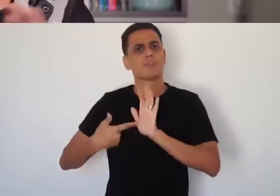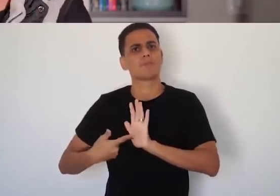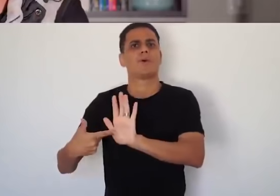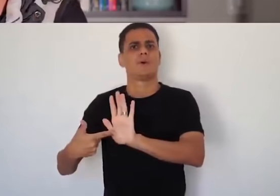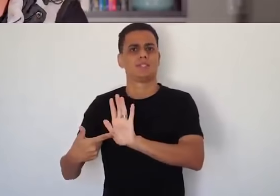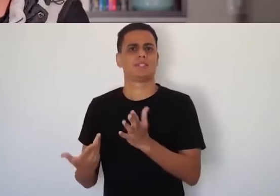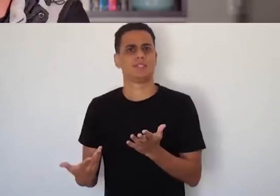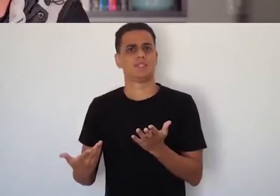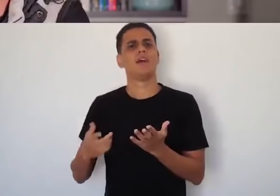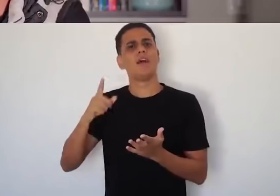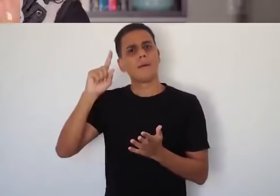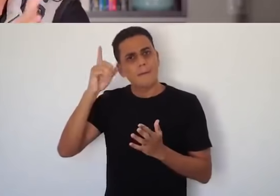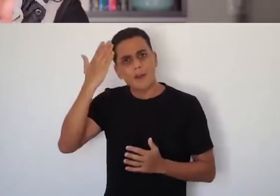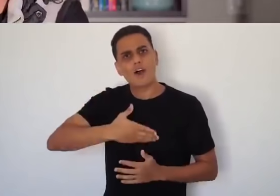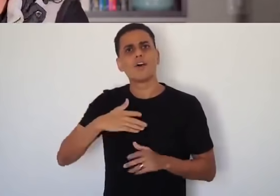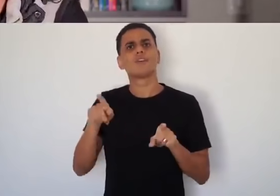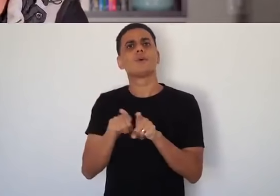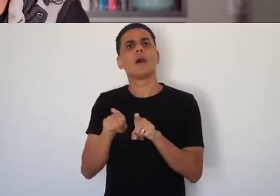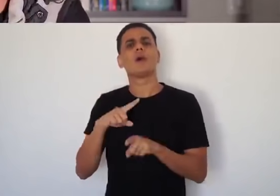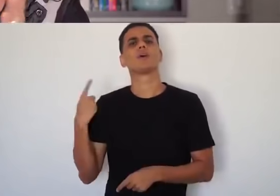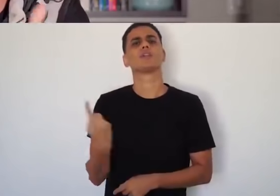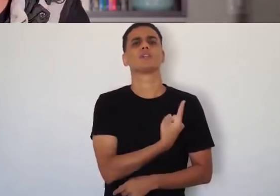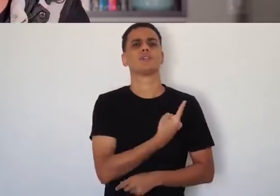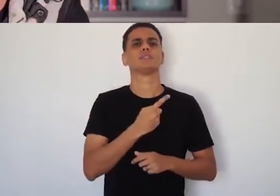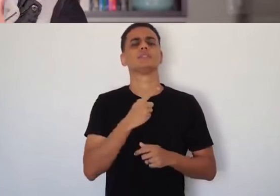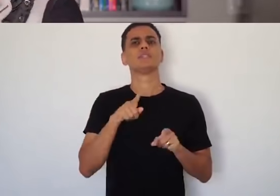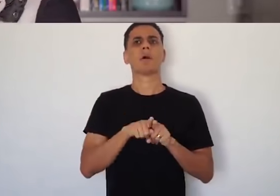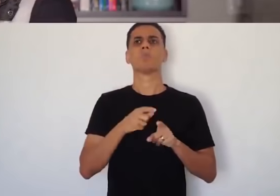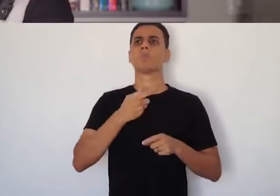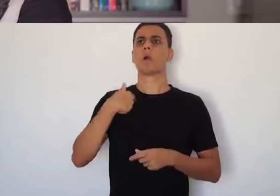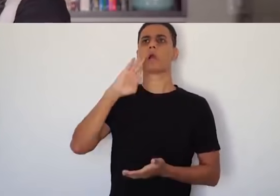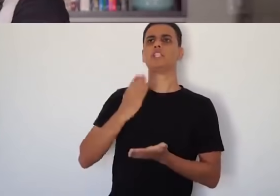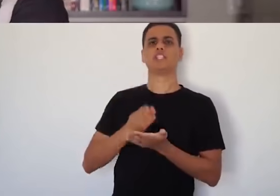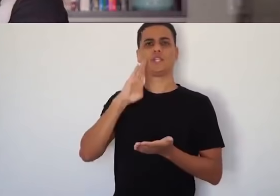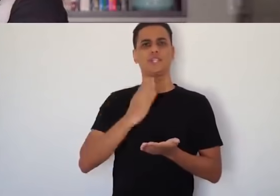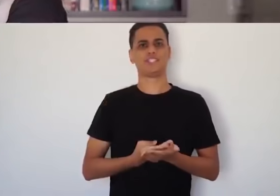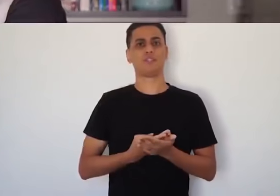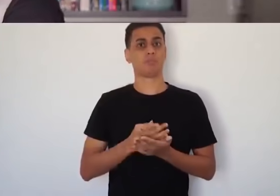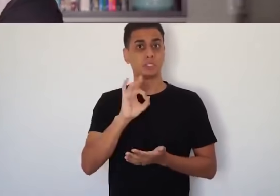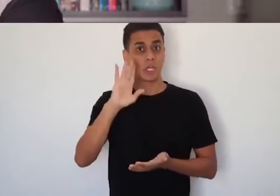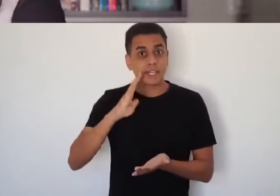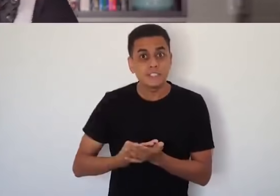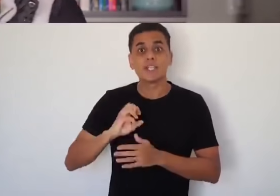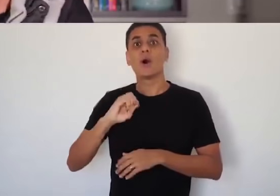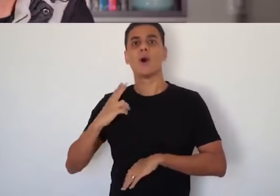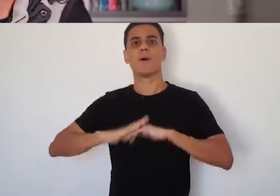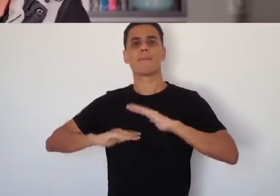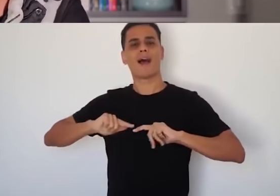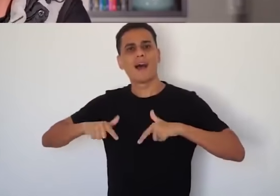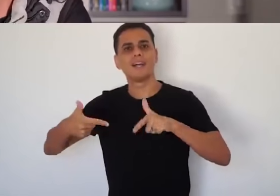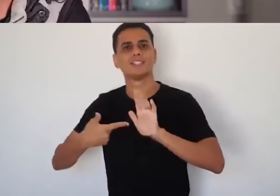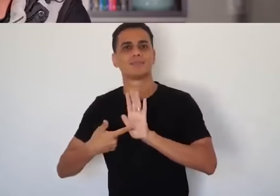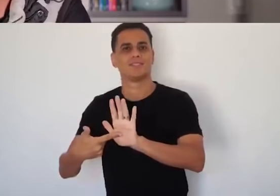grande resistência, porque talvez a sua fé, esposa, ela ainda não reflete esta vida